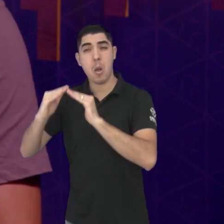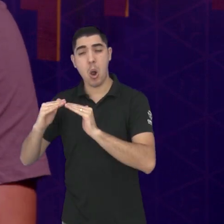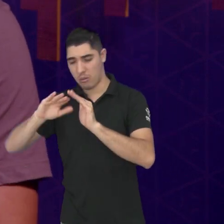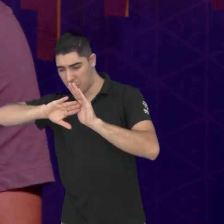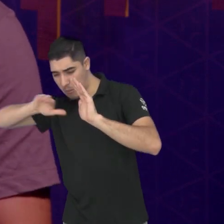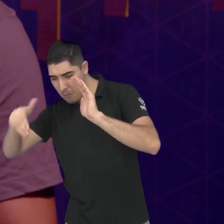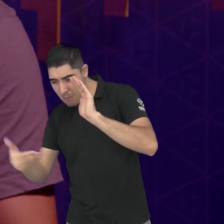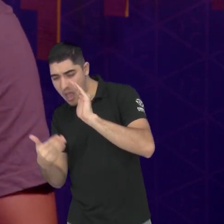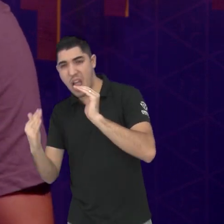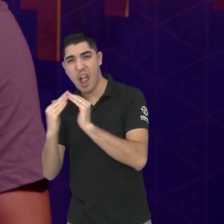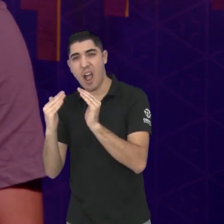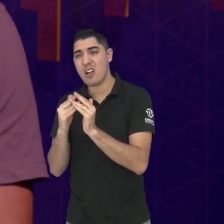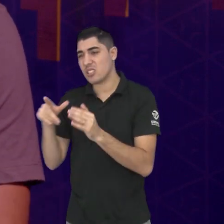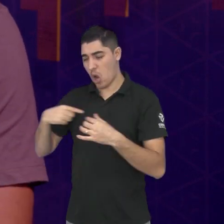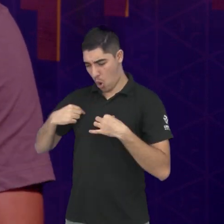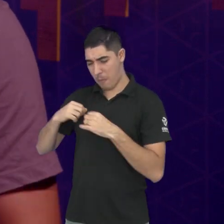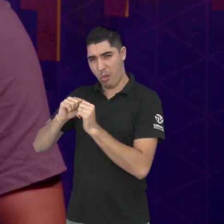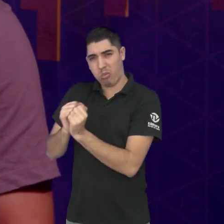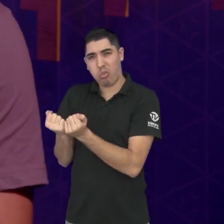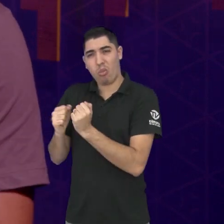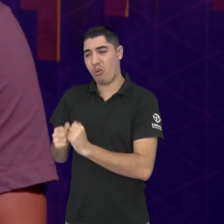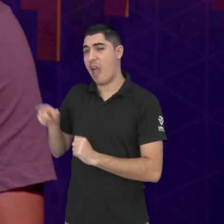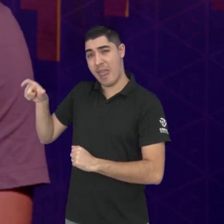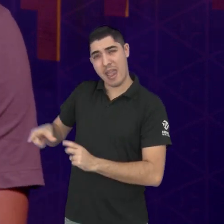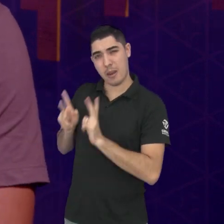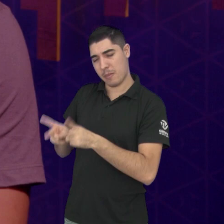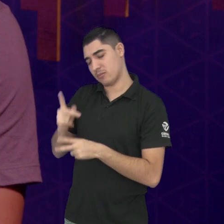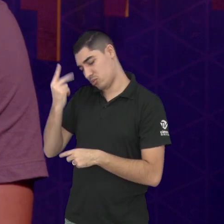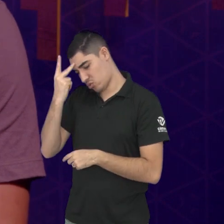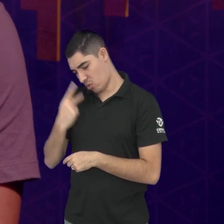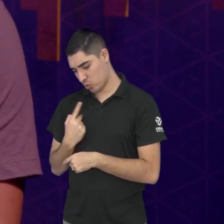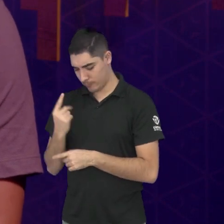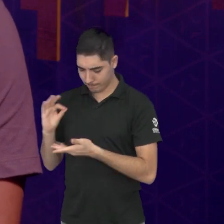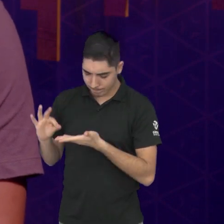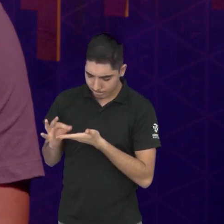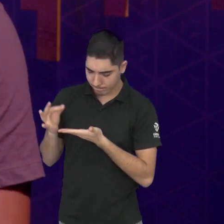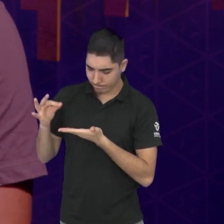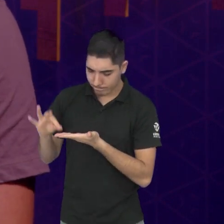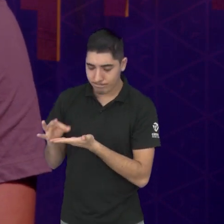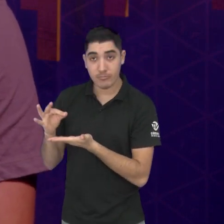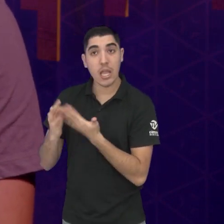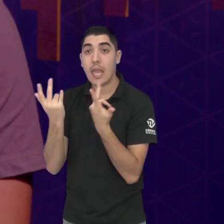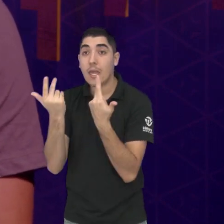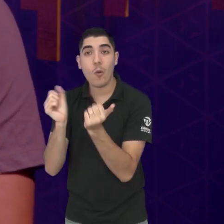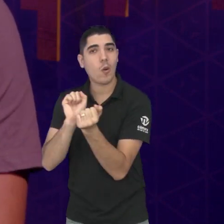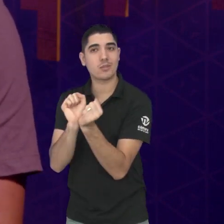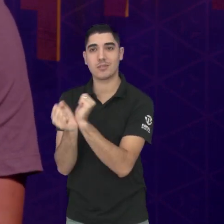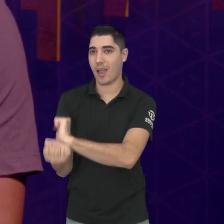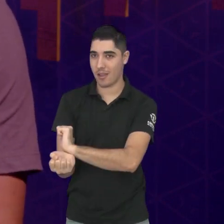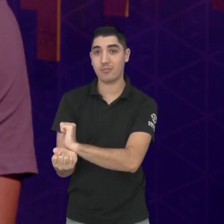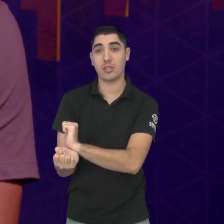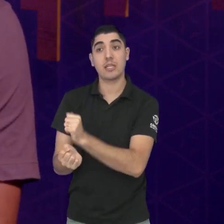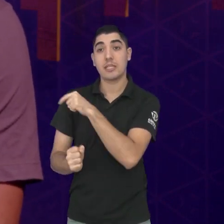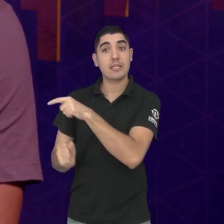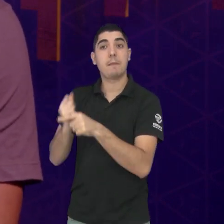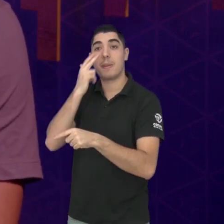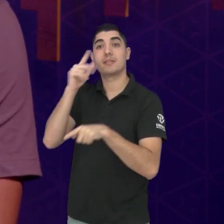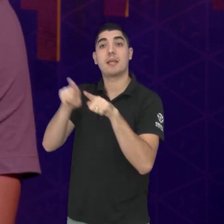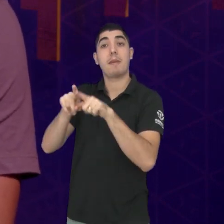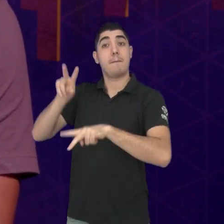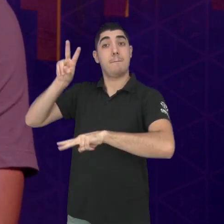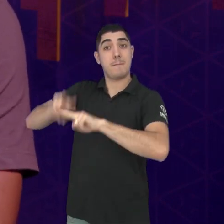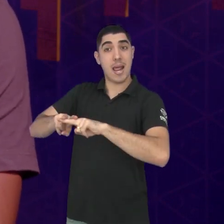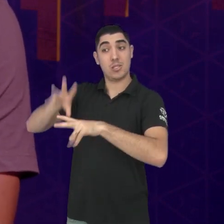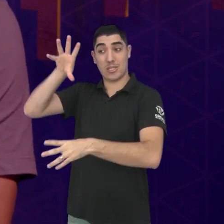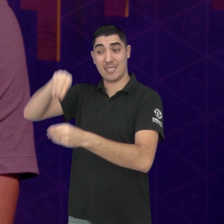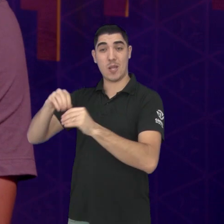dela são tudo rasgado, inclusive ela mesma costura as próprias roupas, e ela tem uma situação de cárcere ali, tanto